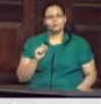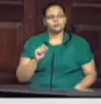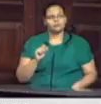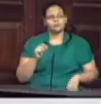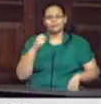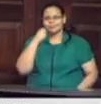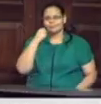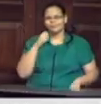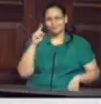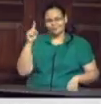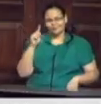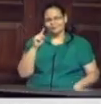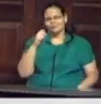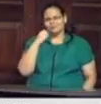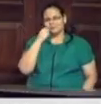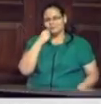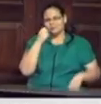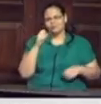o Senado Federal